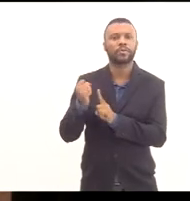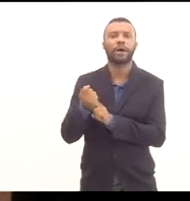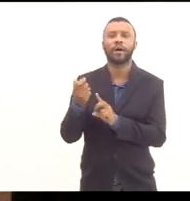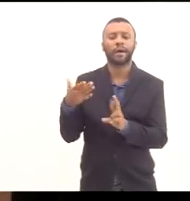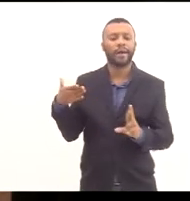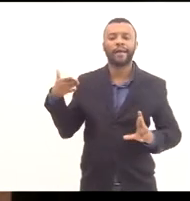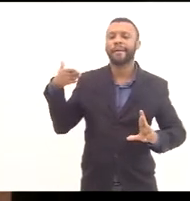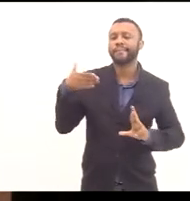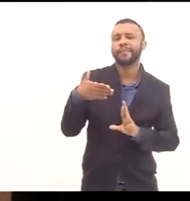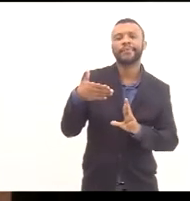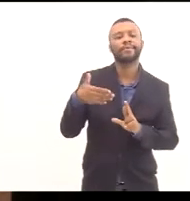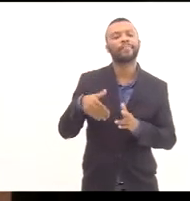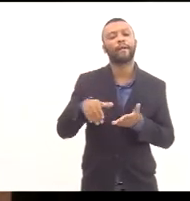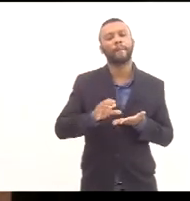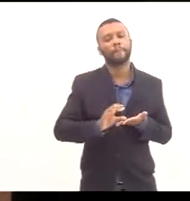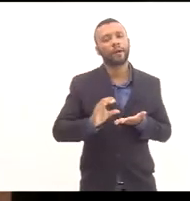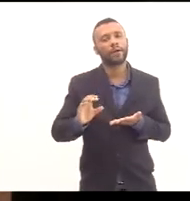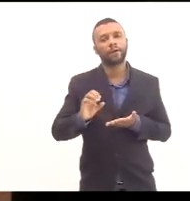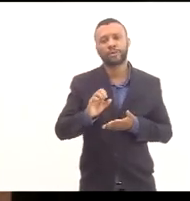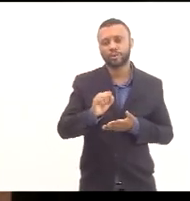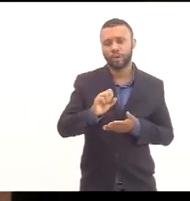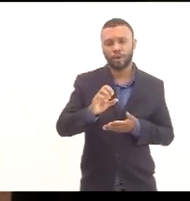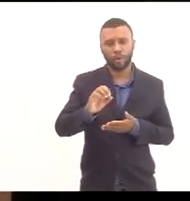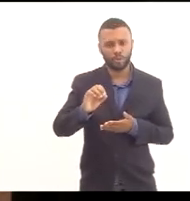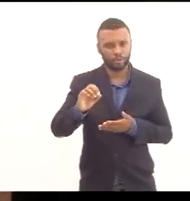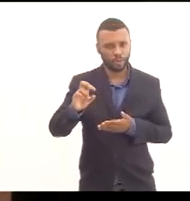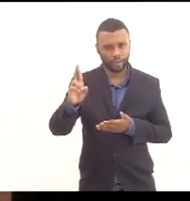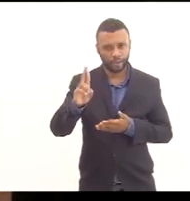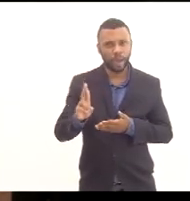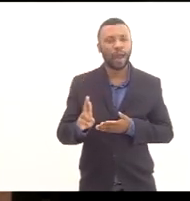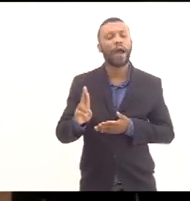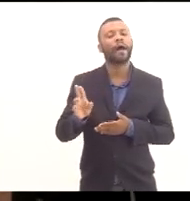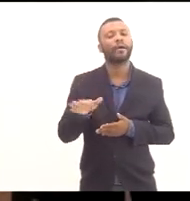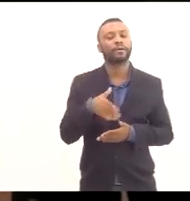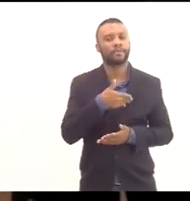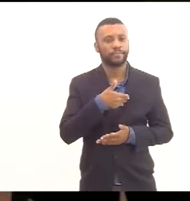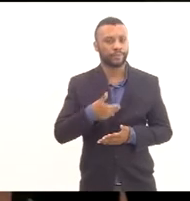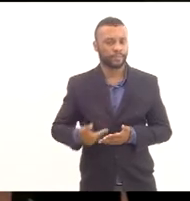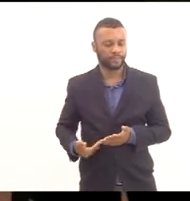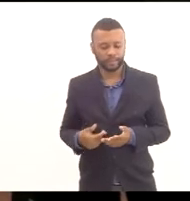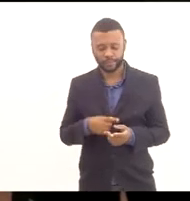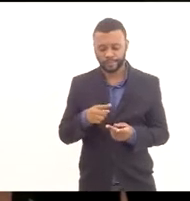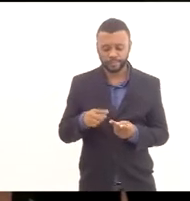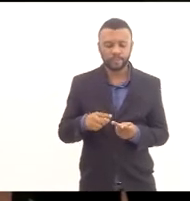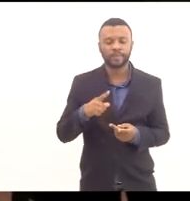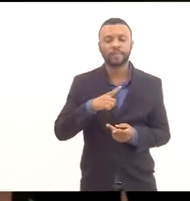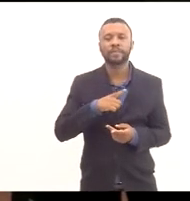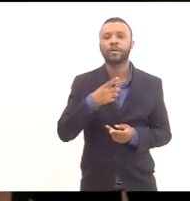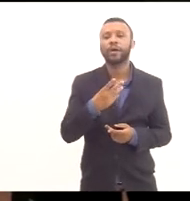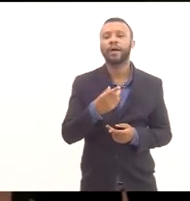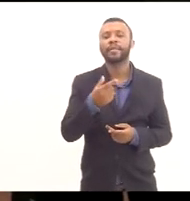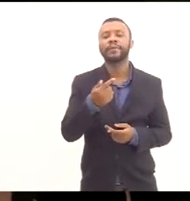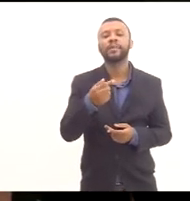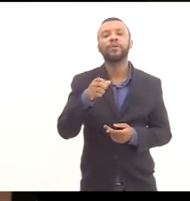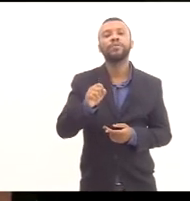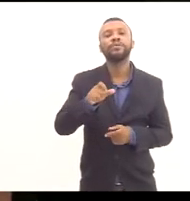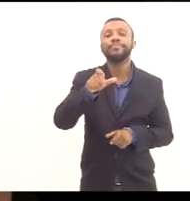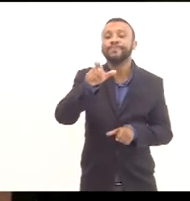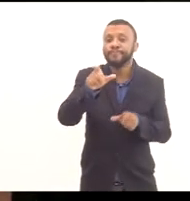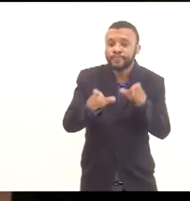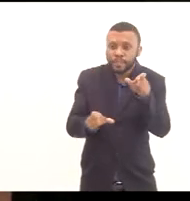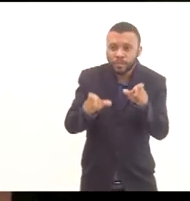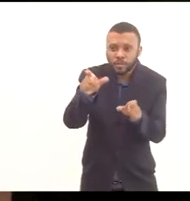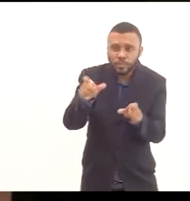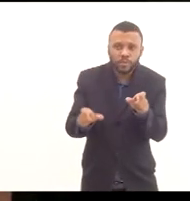ao pagamento de 800 e rádios do Estado sendo 478 pessoas